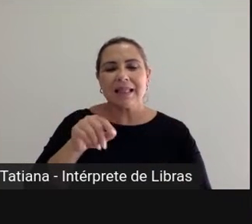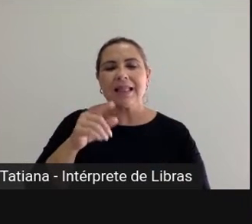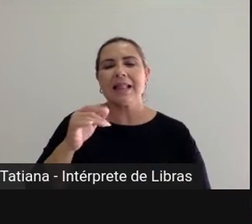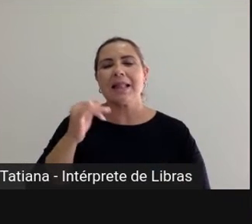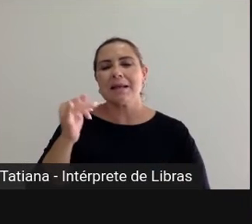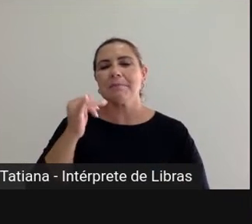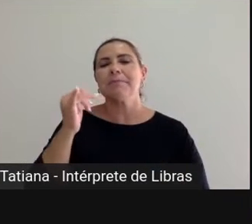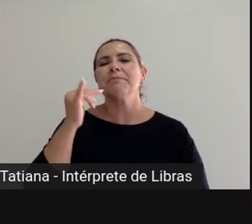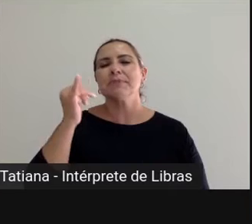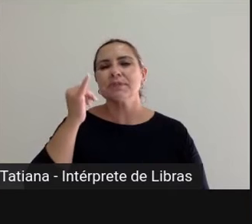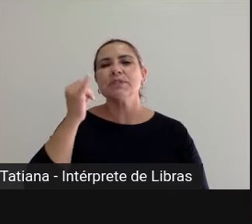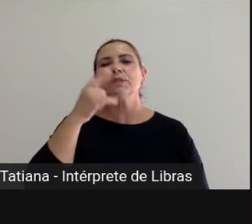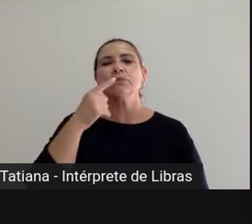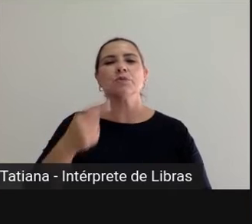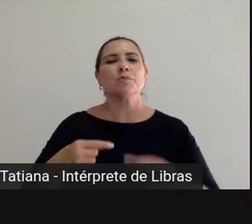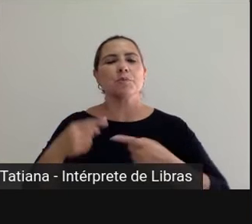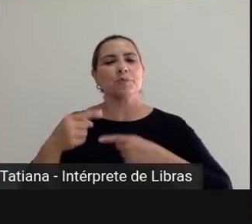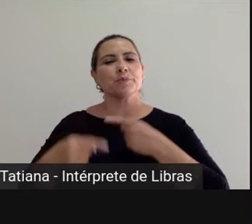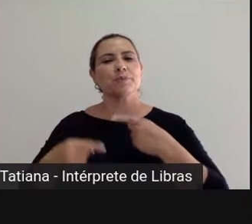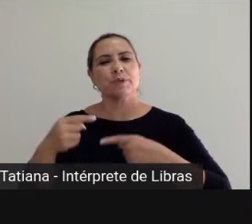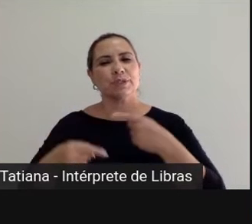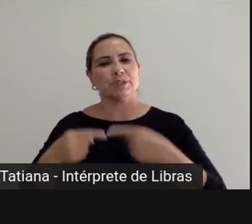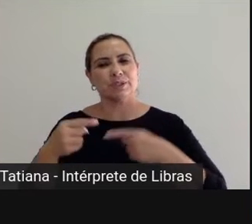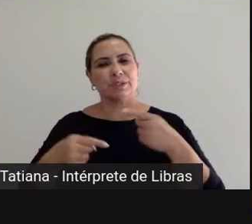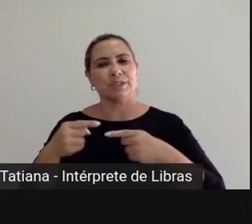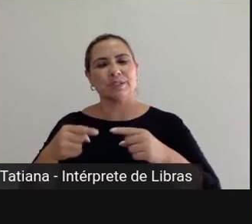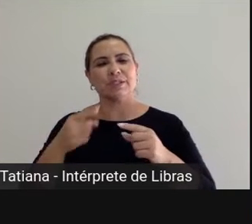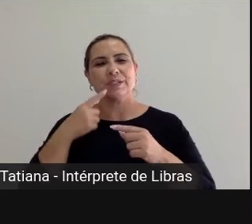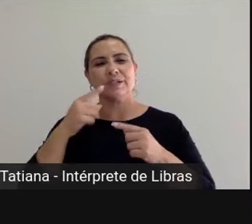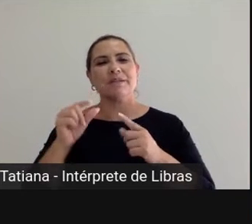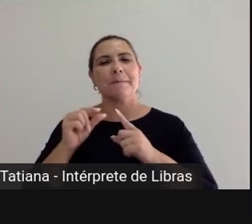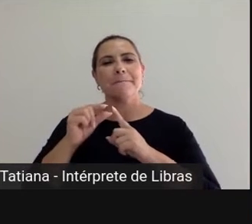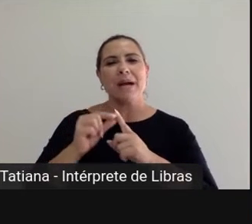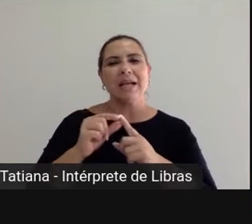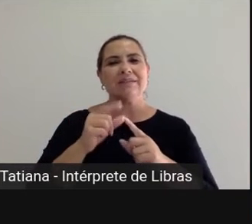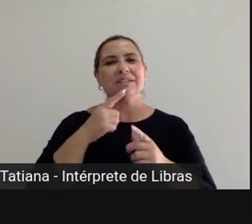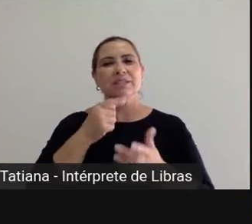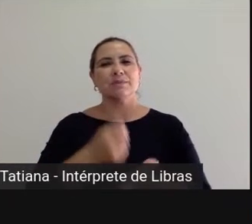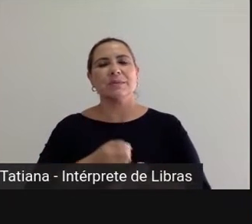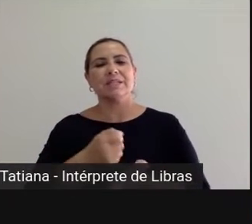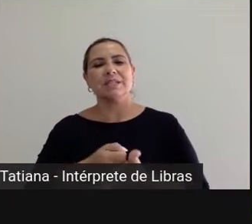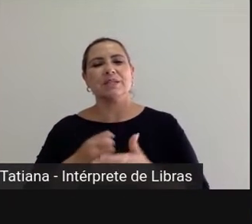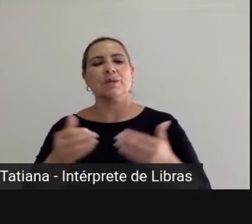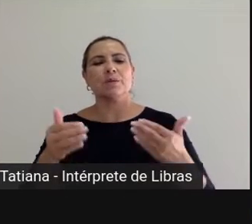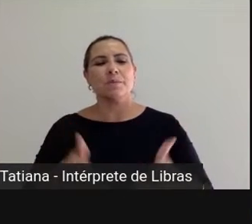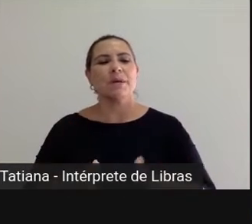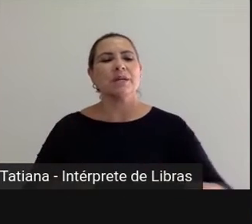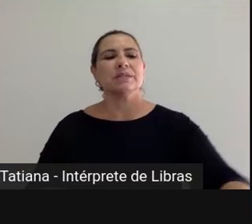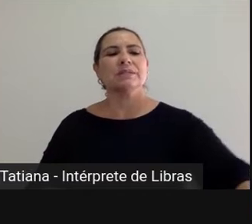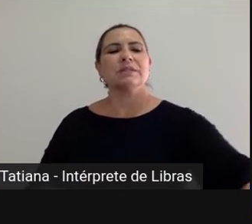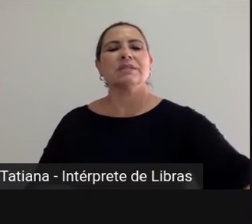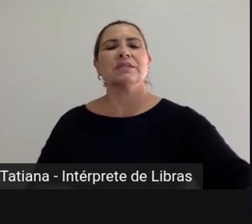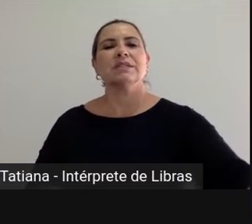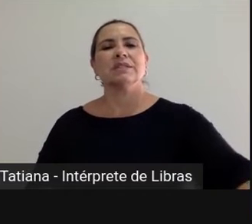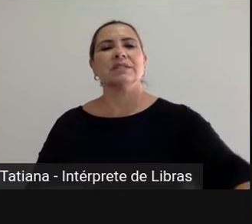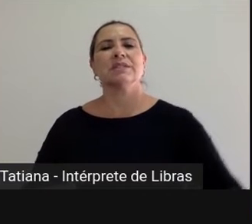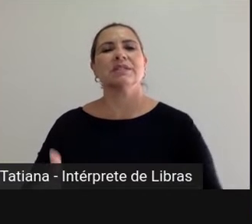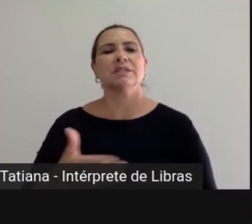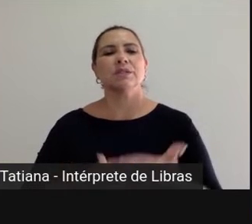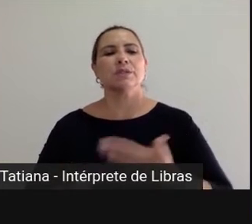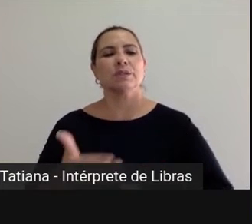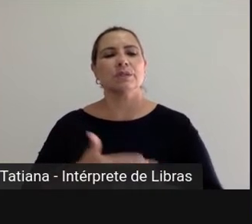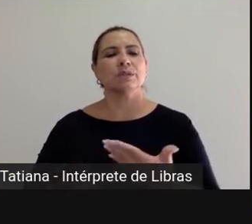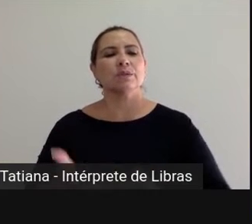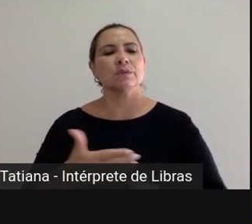importante para a gente discutir. Sem a chamada do Estado e sem a participação da sociedade, sem debates